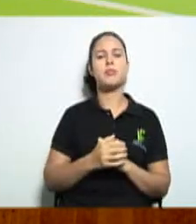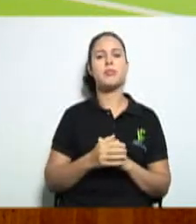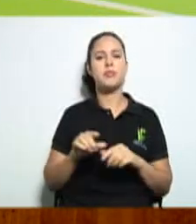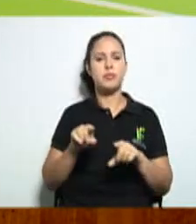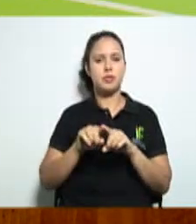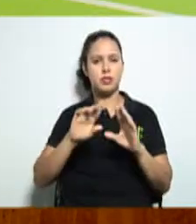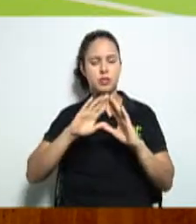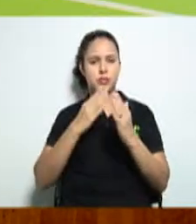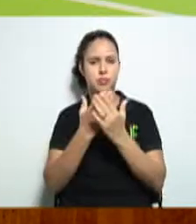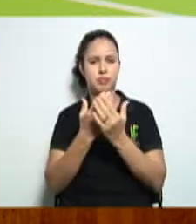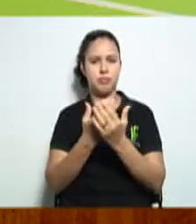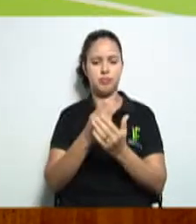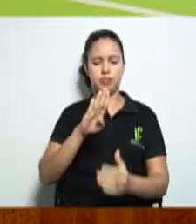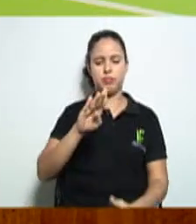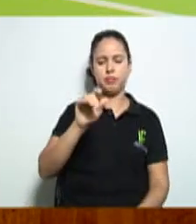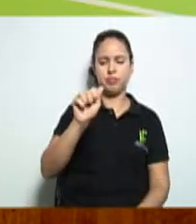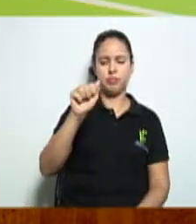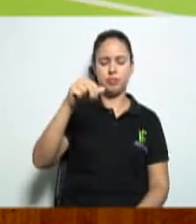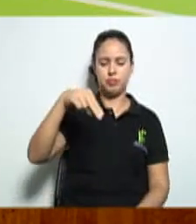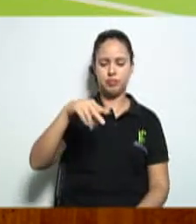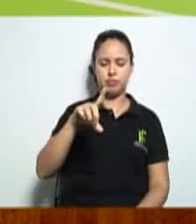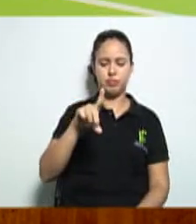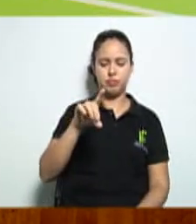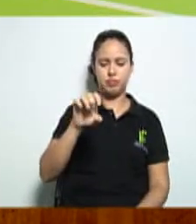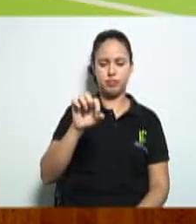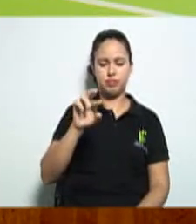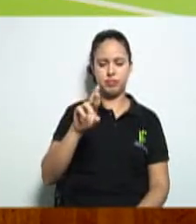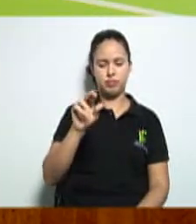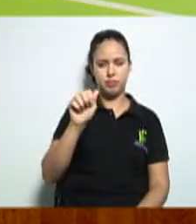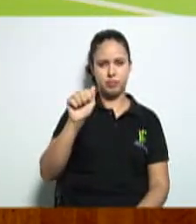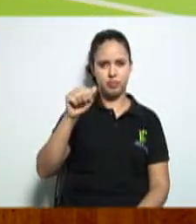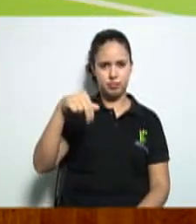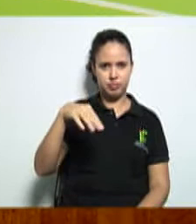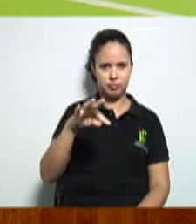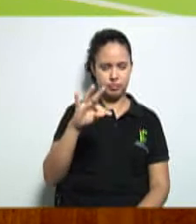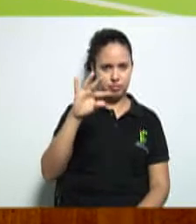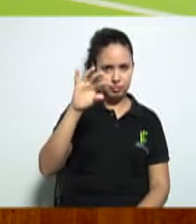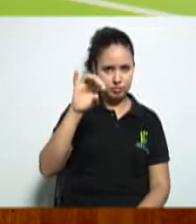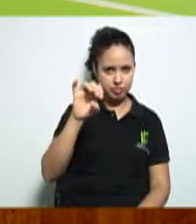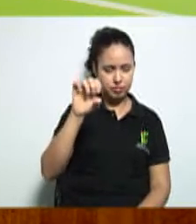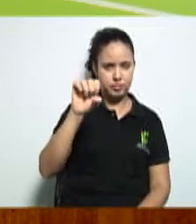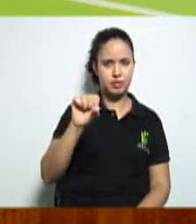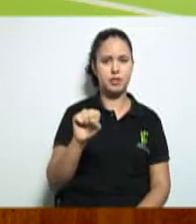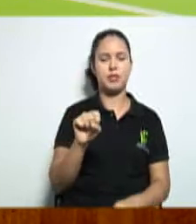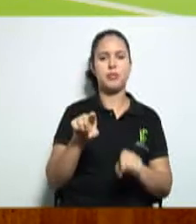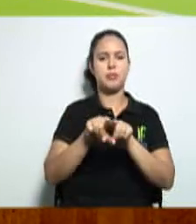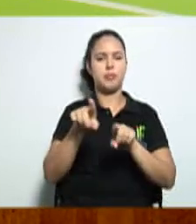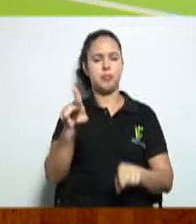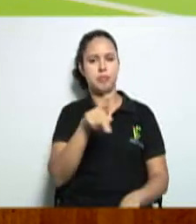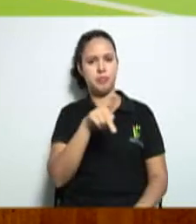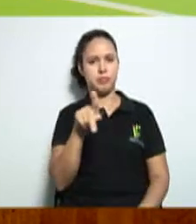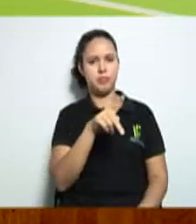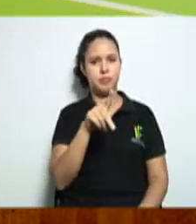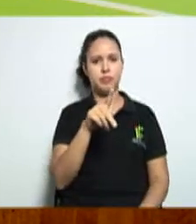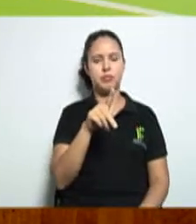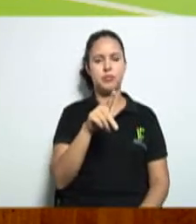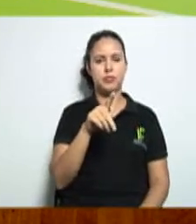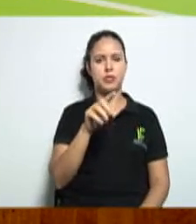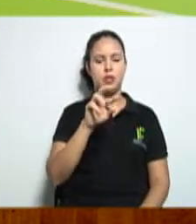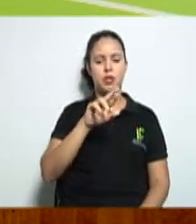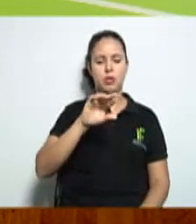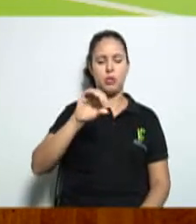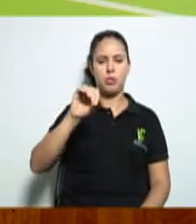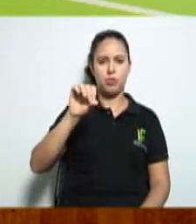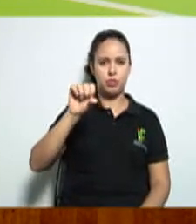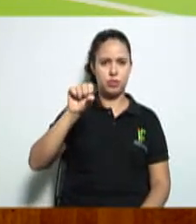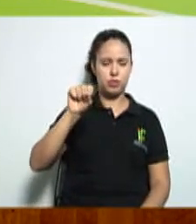escola Bandeirantes, da escola Aurélio Buarque de Holanda, em Espigão do Oeste, da professora Maria Rosa de Oliveira e da